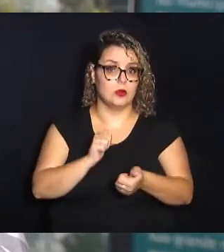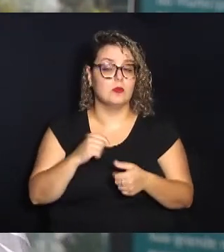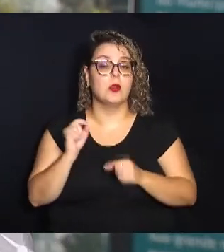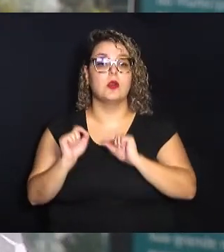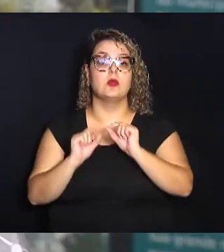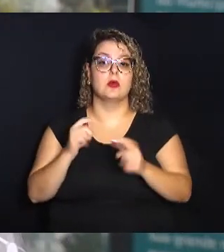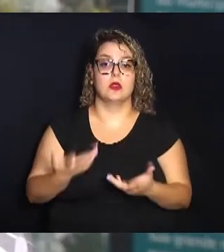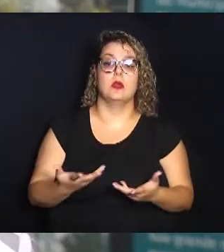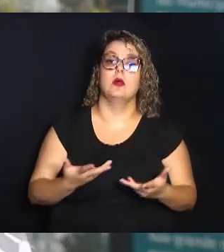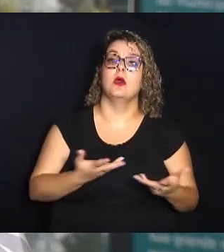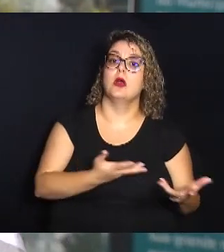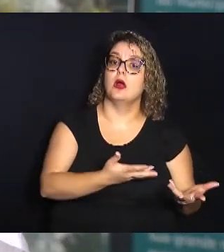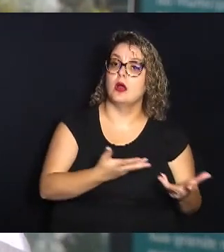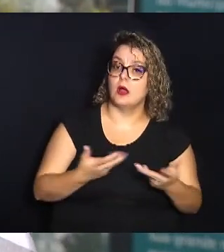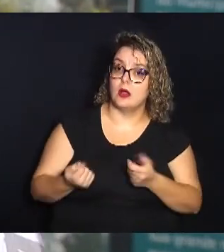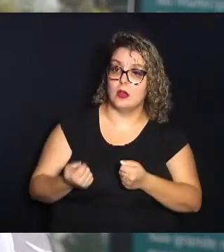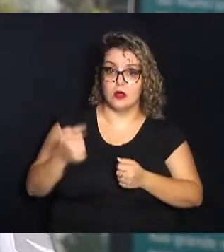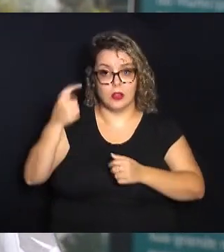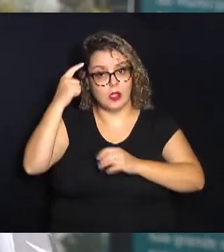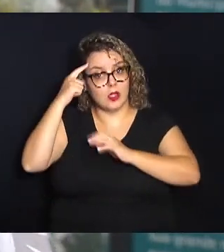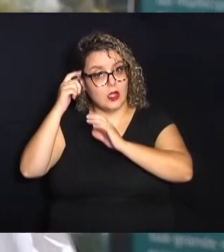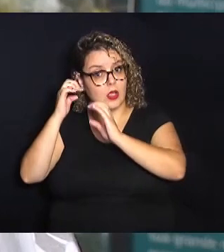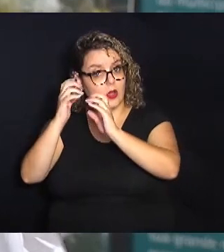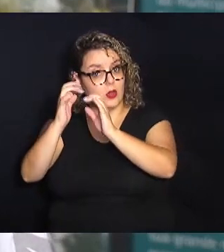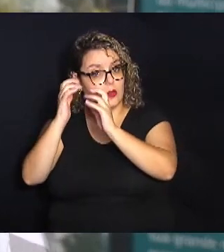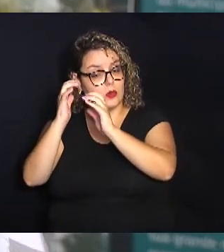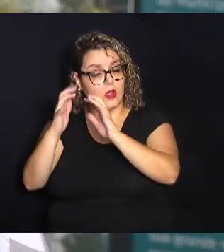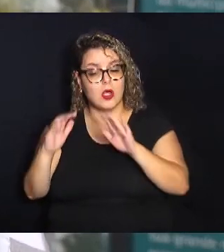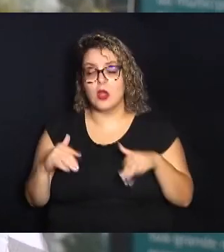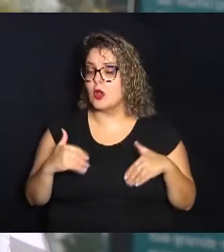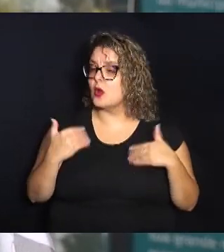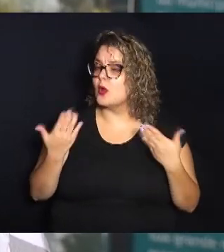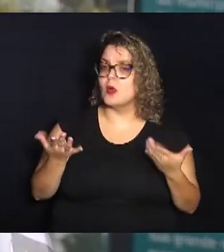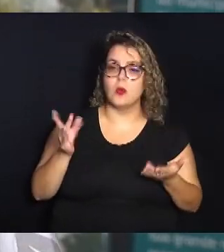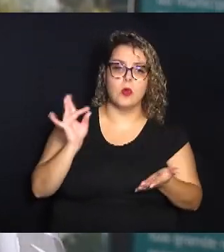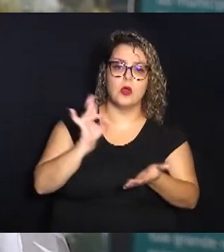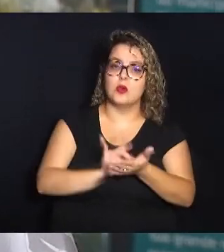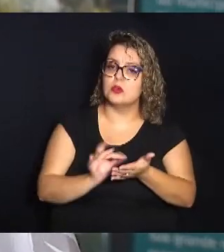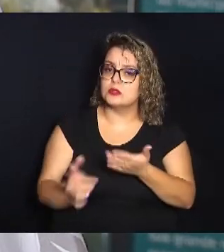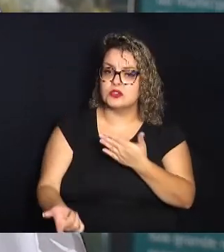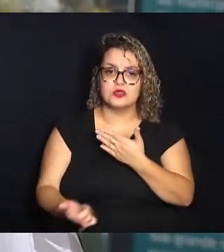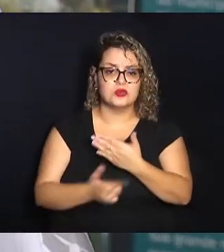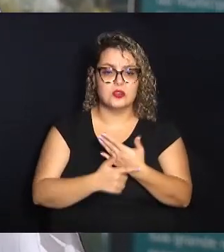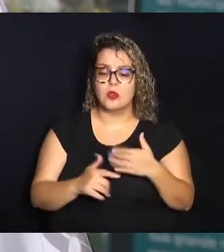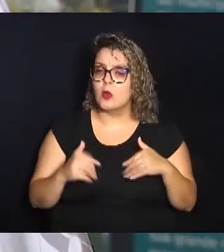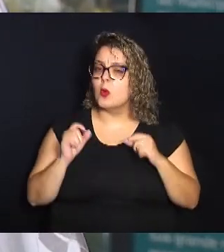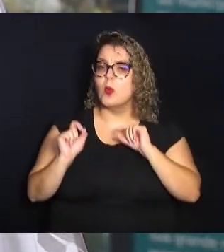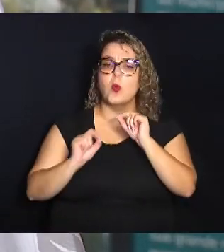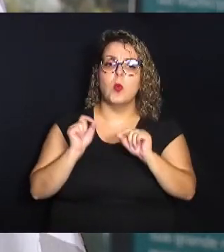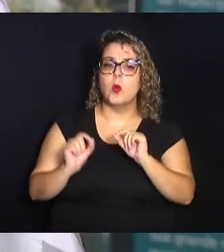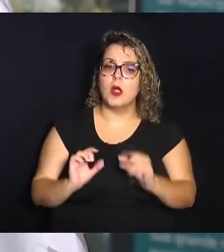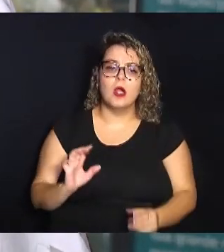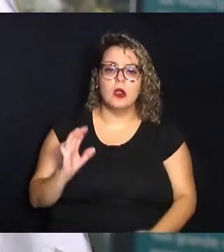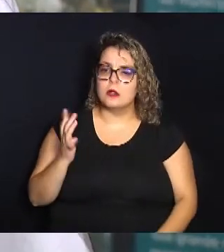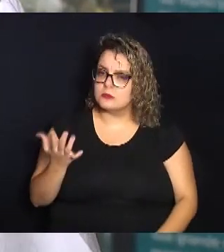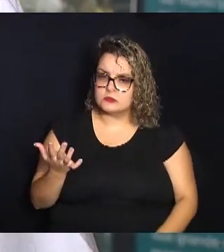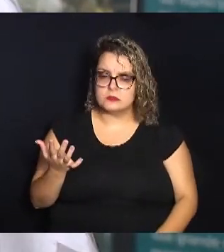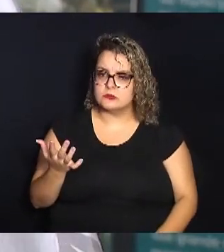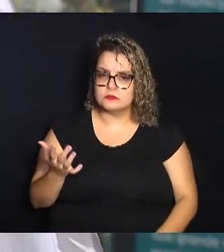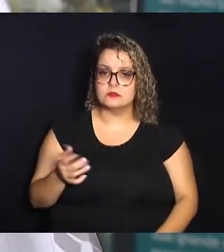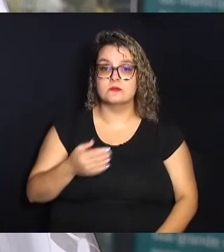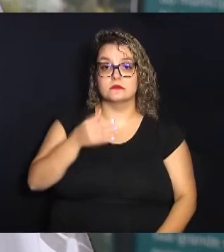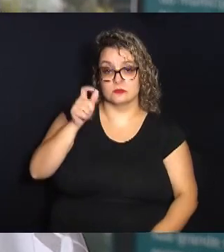então esse dia o que é é um convite a a refletir Qual é de fato o papel qual é a situação do